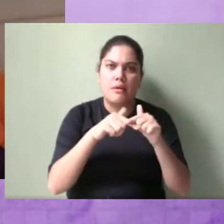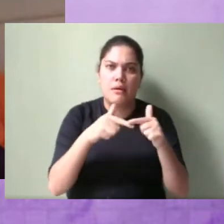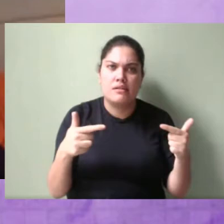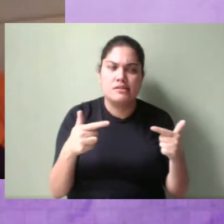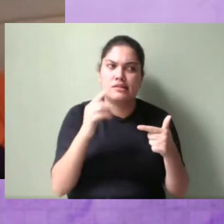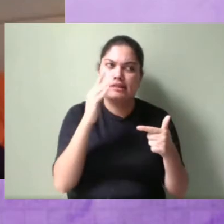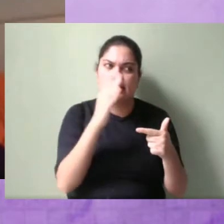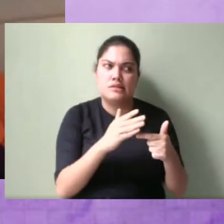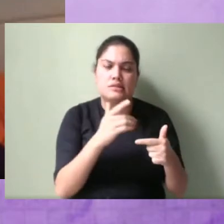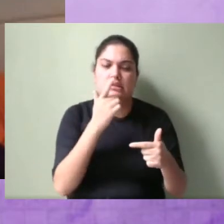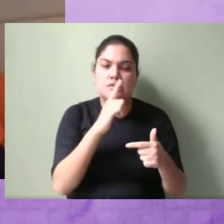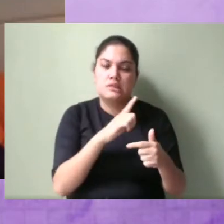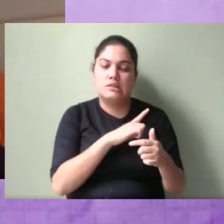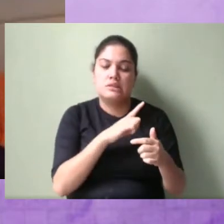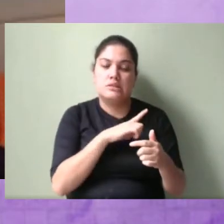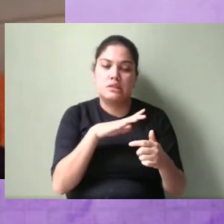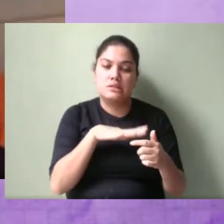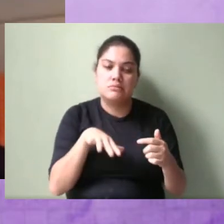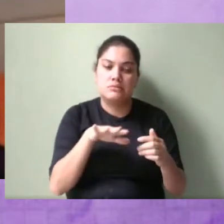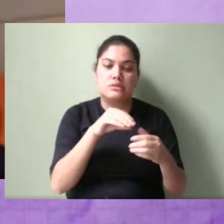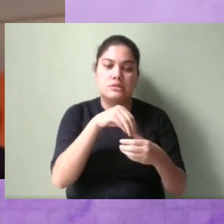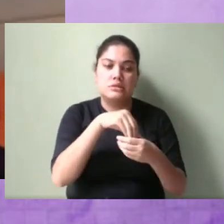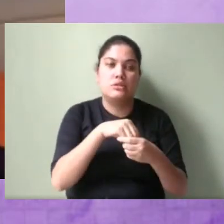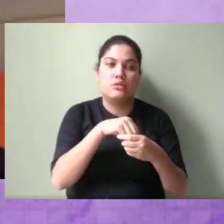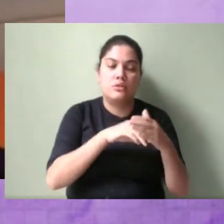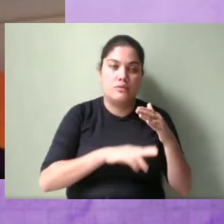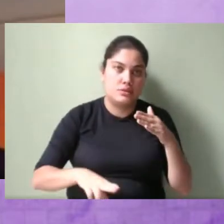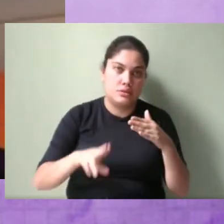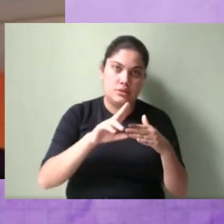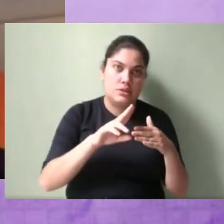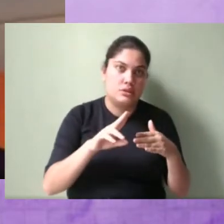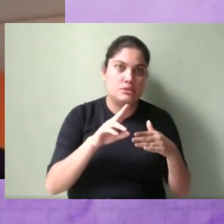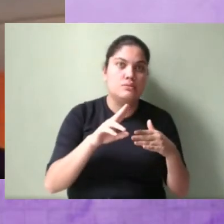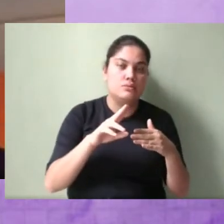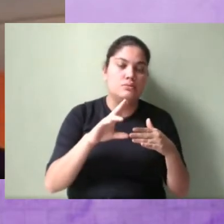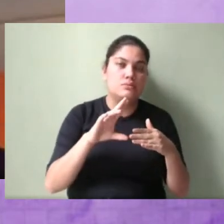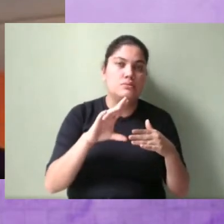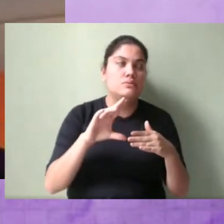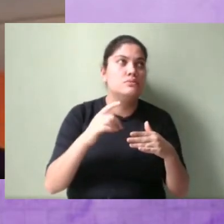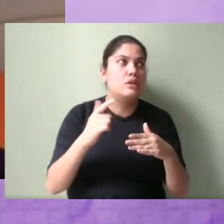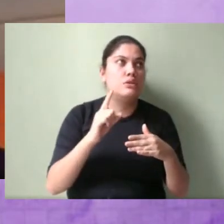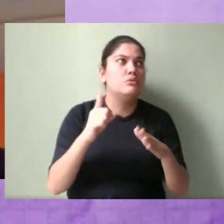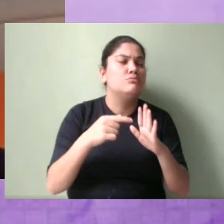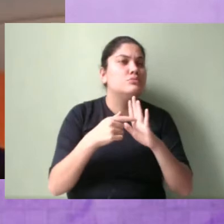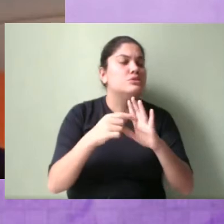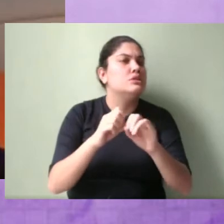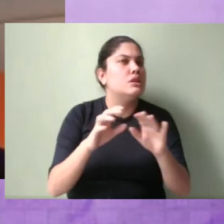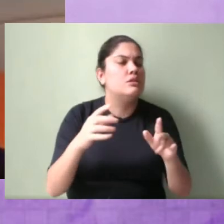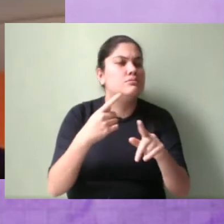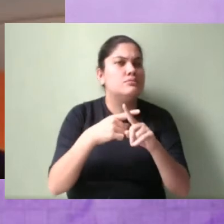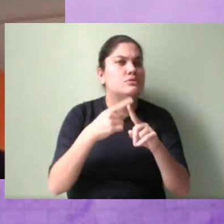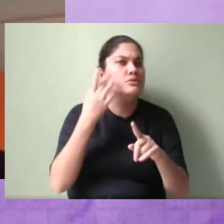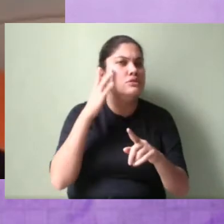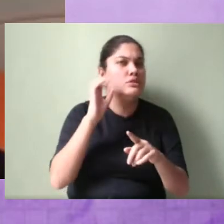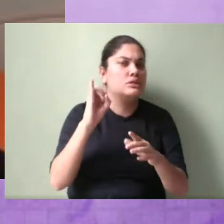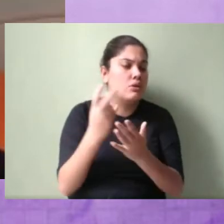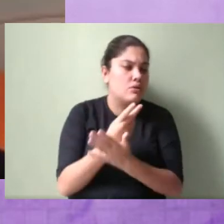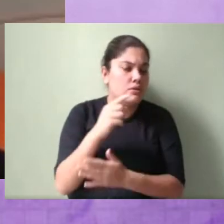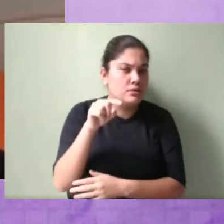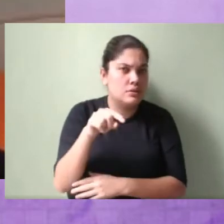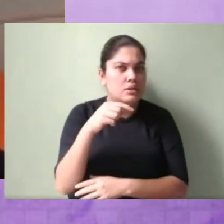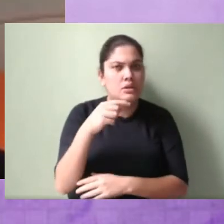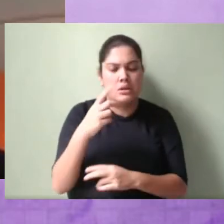de alguma forma, talvez equipar essas mulheres com essas ferramentas indiretamente, se houver esse